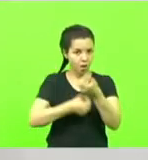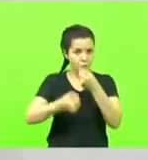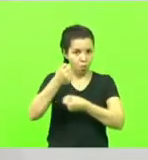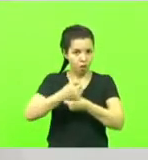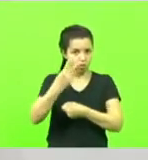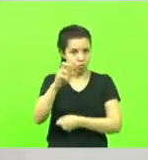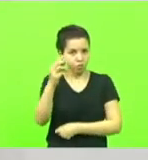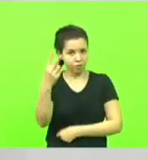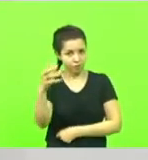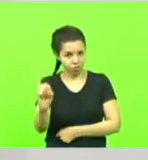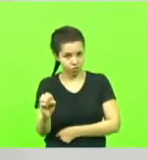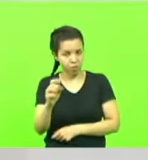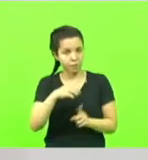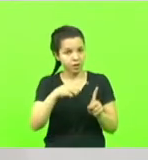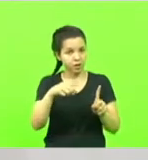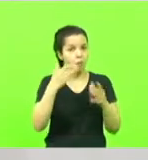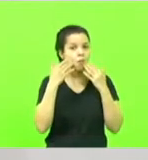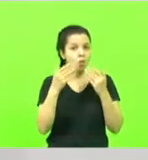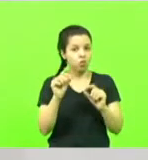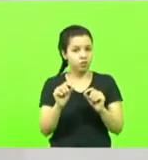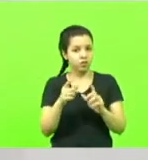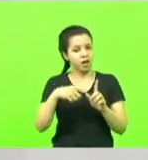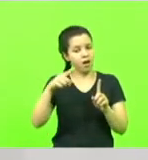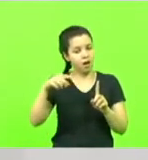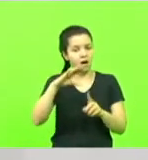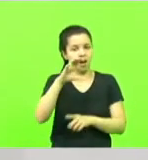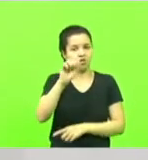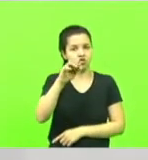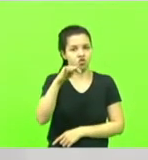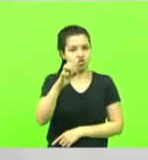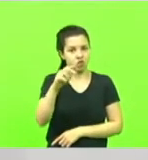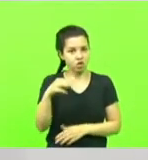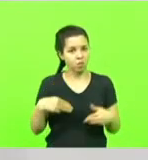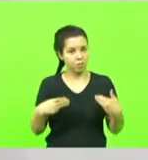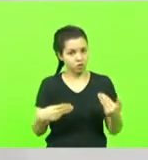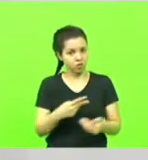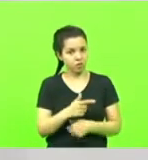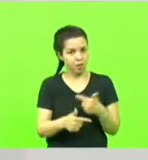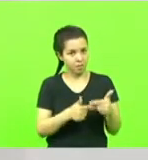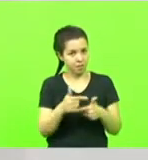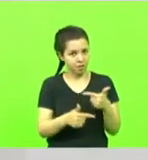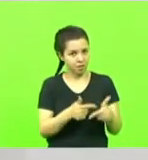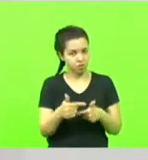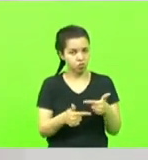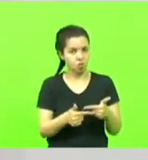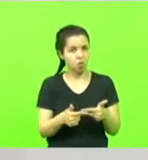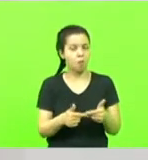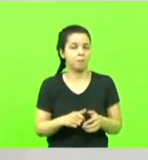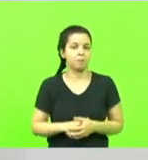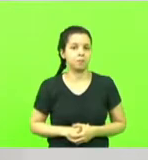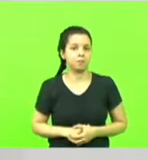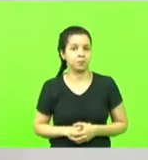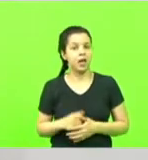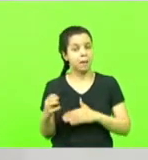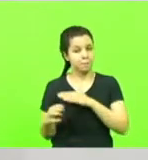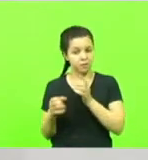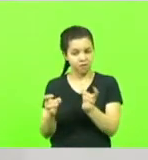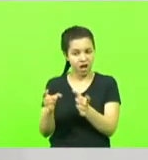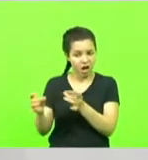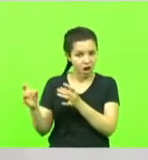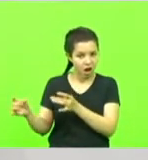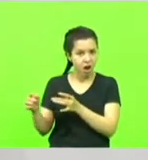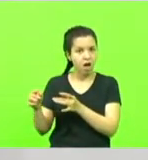em consideração os dados do CAGED, do Ministério do Trabalho. No varejo, os desligamentos do trabalho por morte